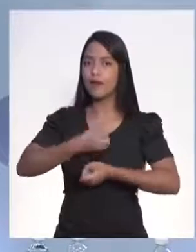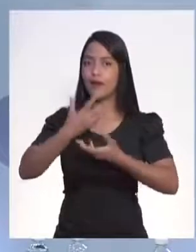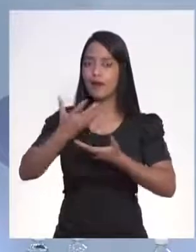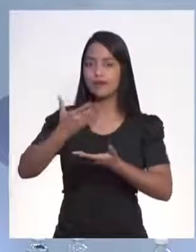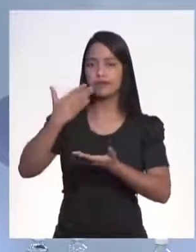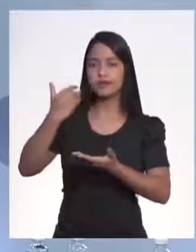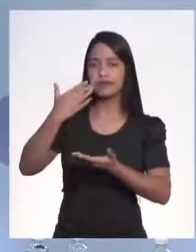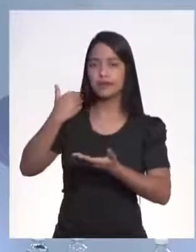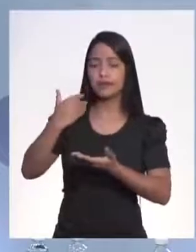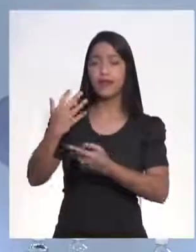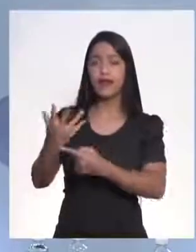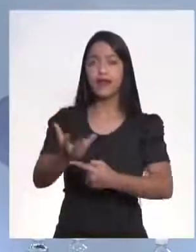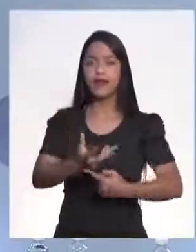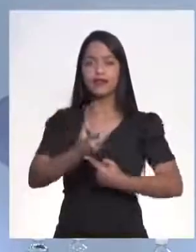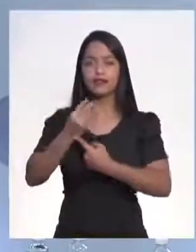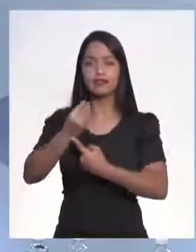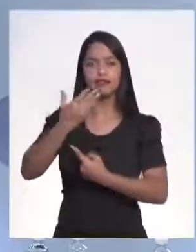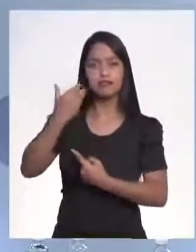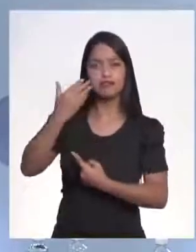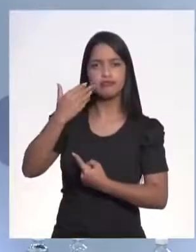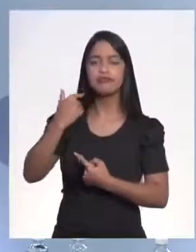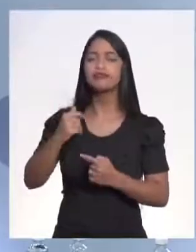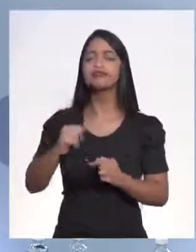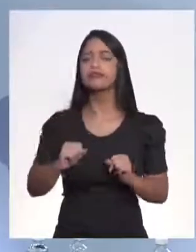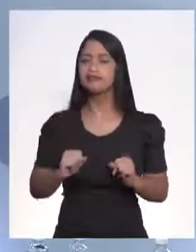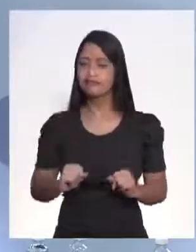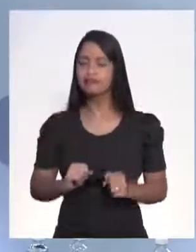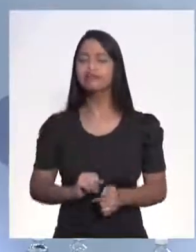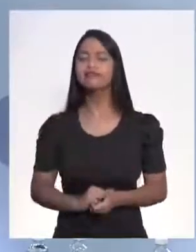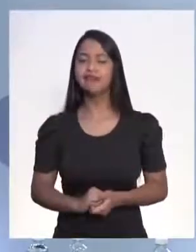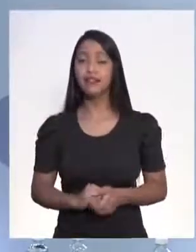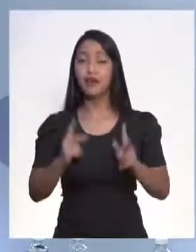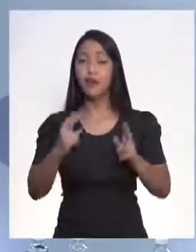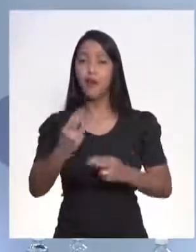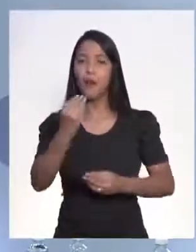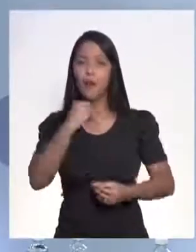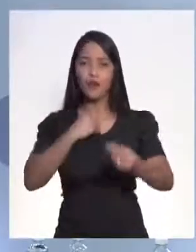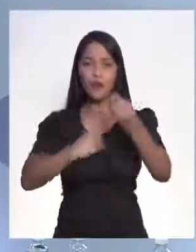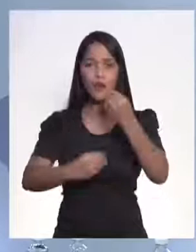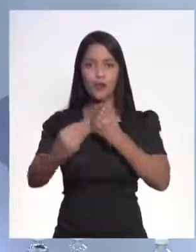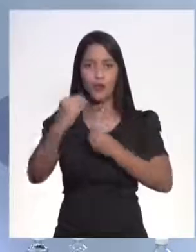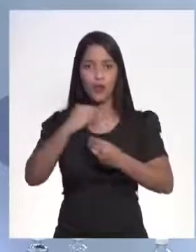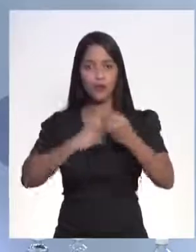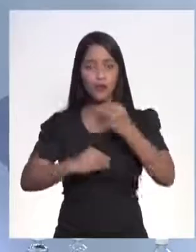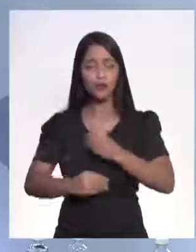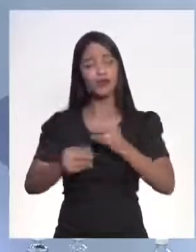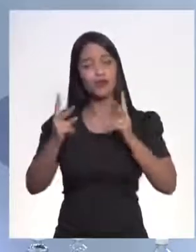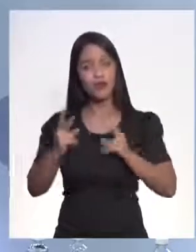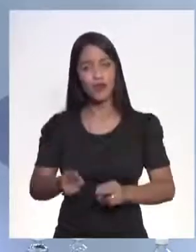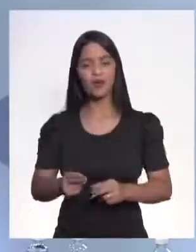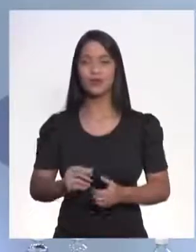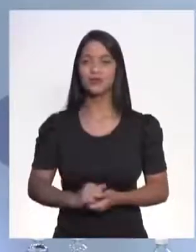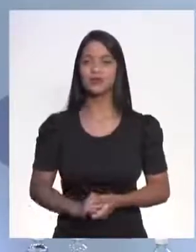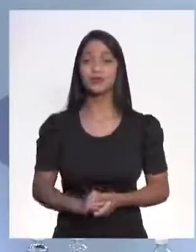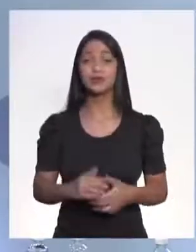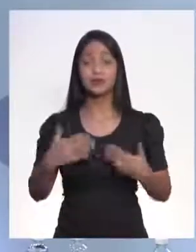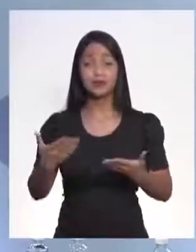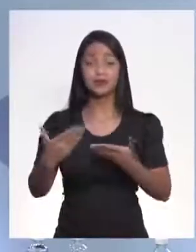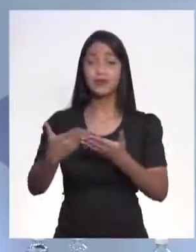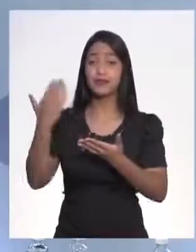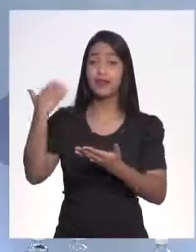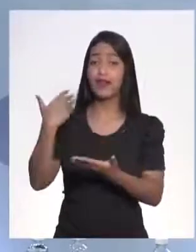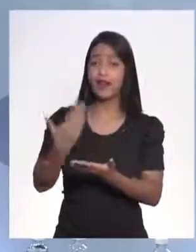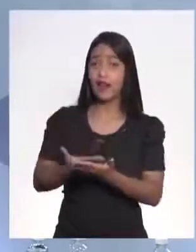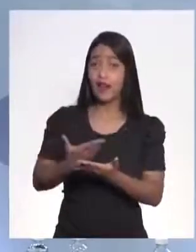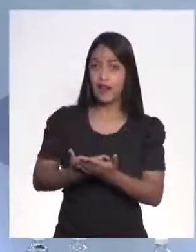porque a arte pode nos alimentar a gente falou agora lembra que eu tô sempre é fazendo os contrapontos nas aulas